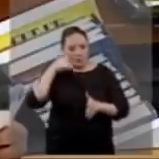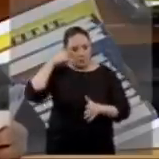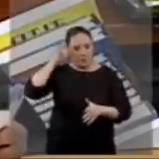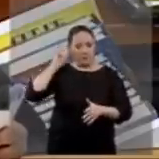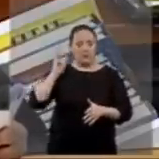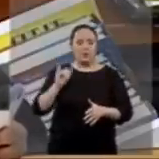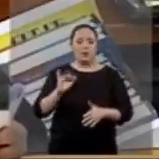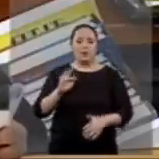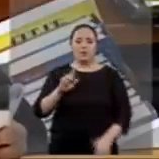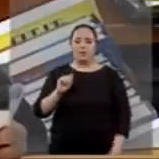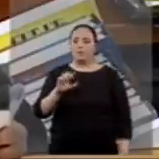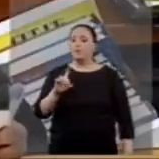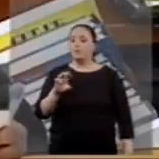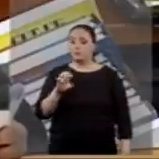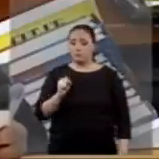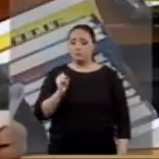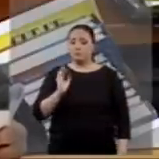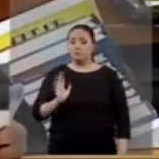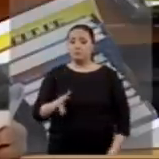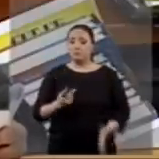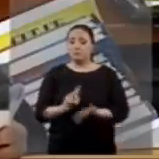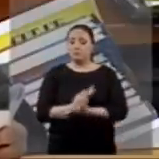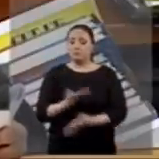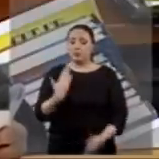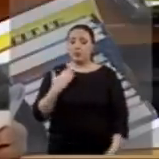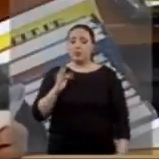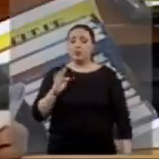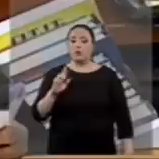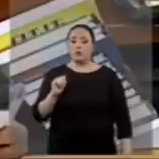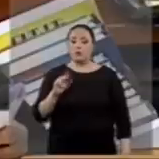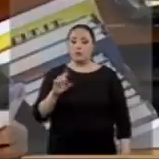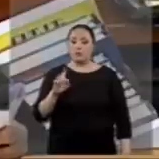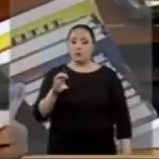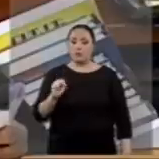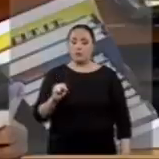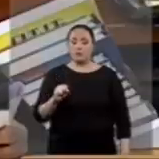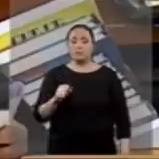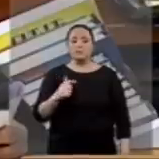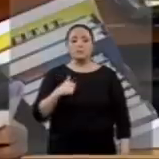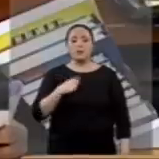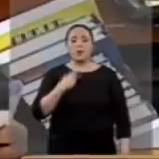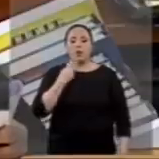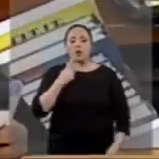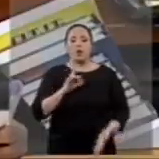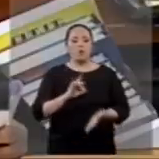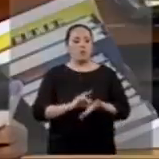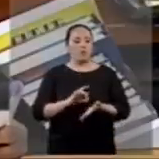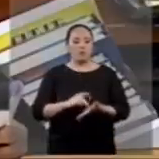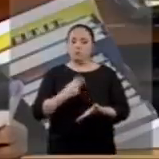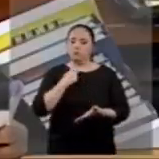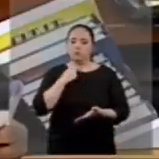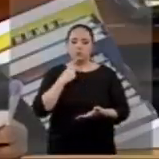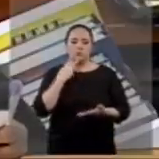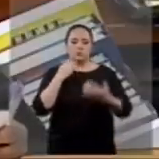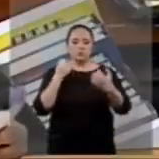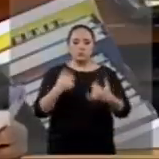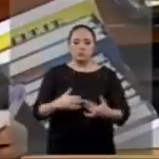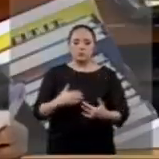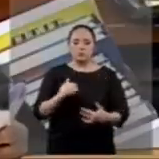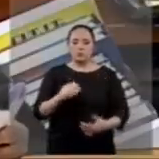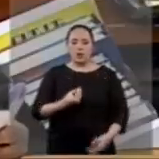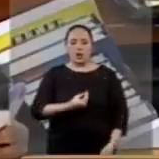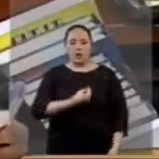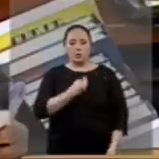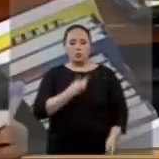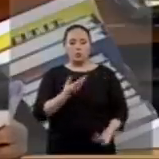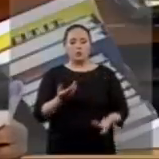eventuais fraudes. Isso foi enfrentado. Afirmei não poder potencializar a atuação